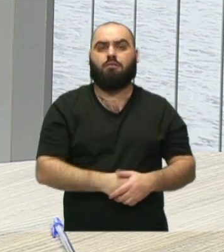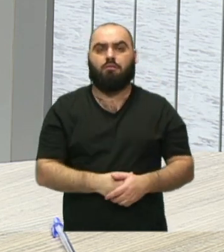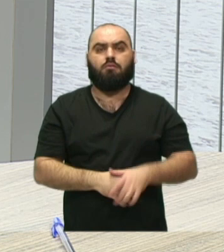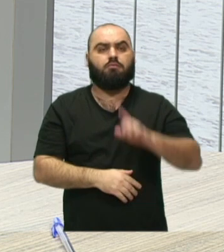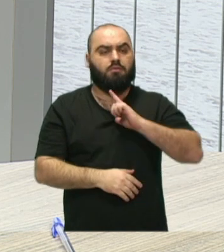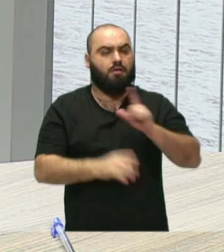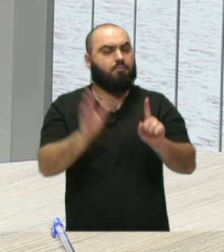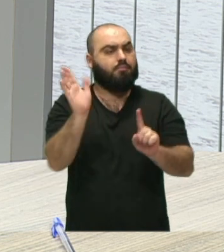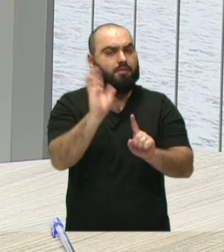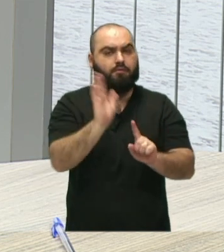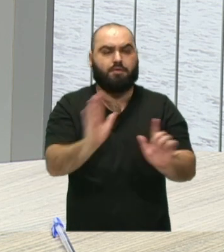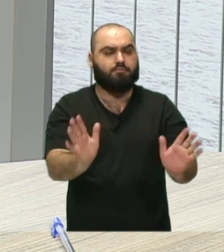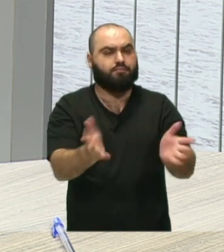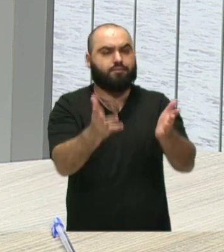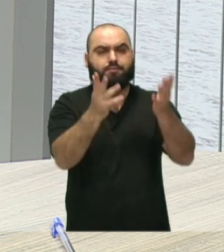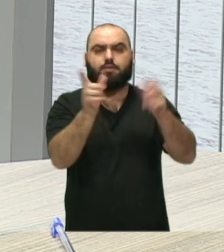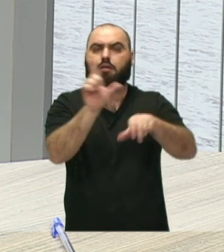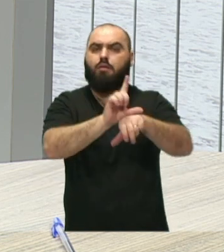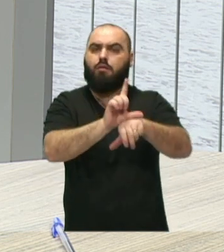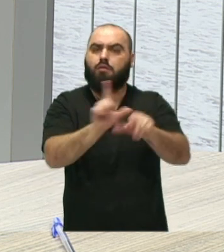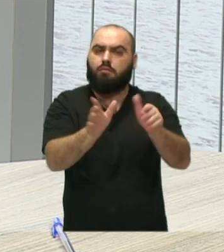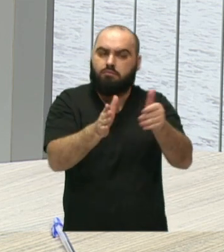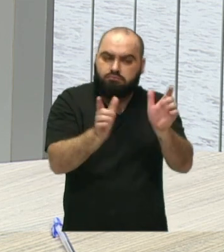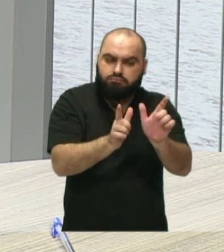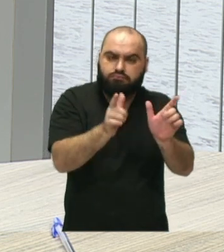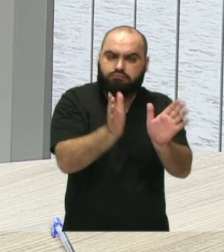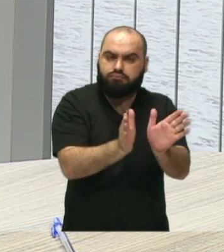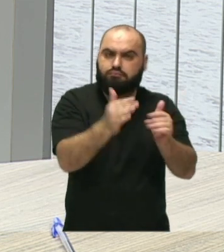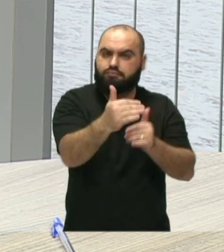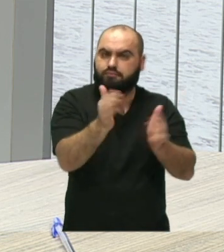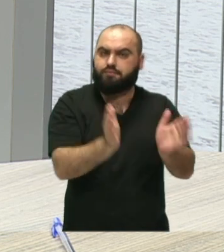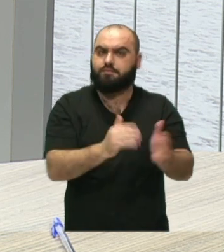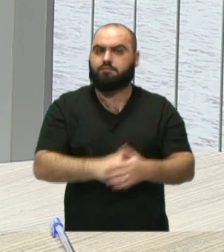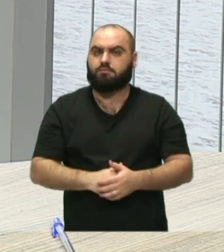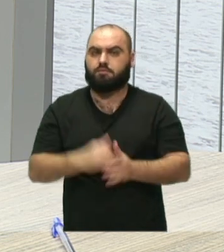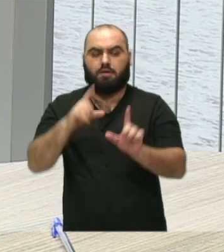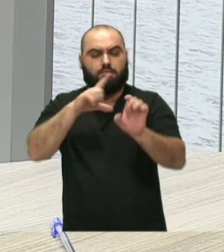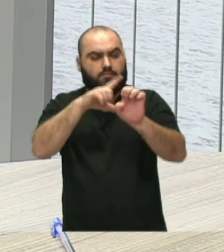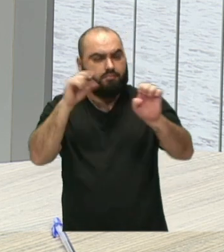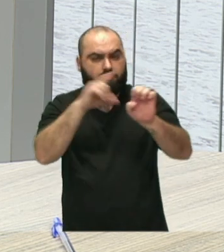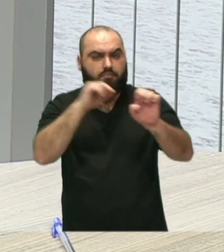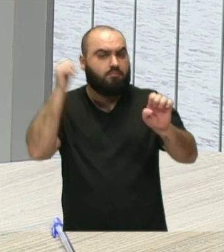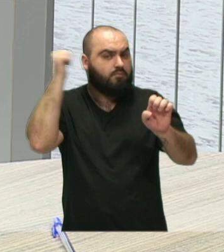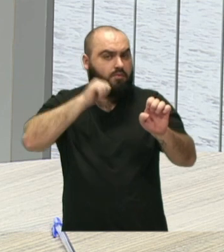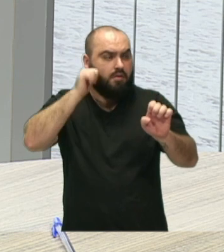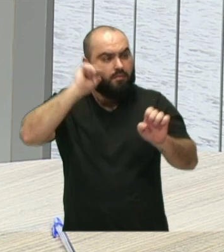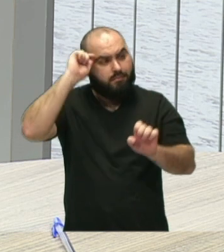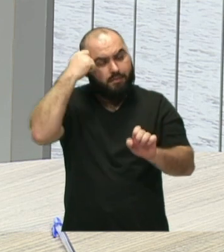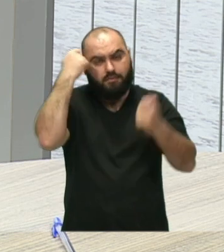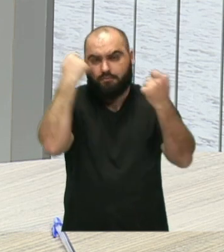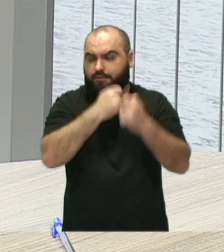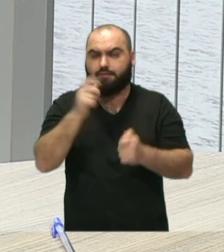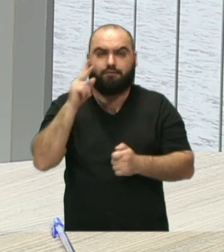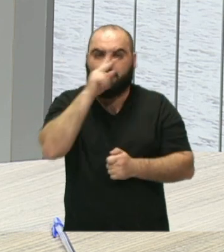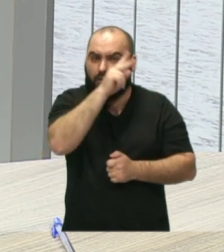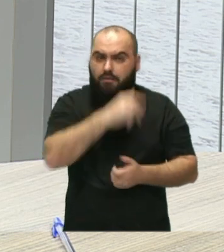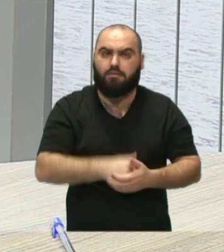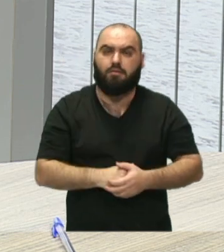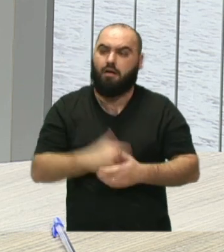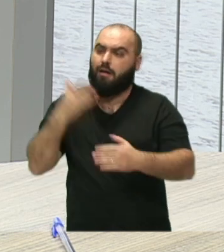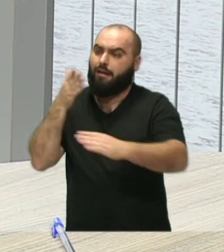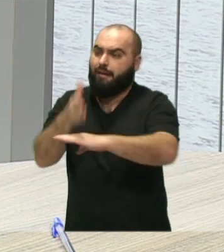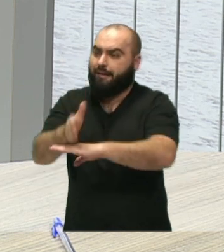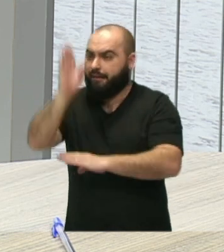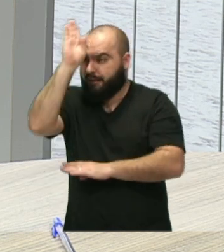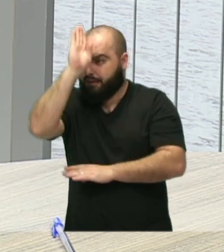incentivos fiscais para os seus pequenos negócios, que o empreendedorismo da mulher preta seja valorizado, que elas tenham acesso gratuito